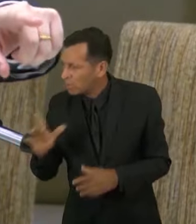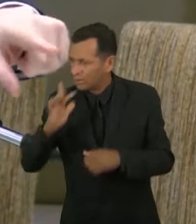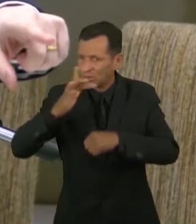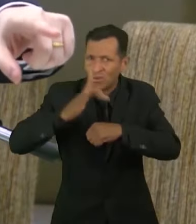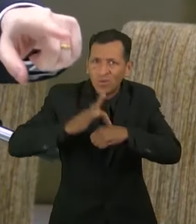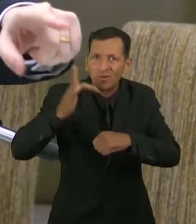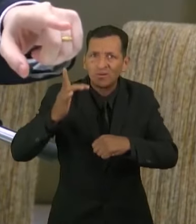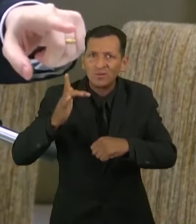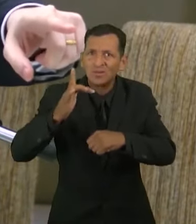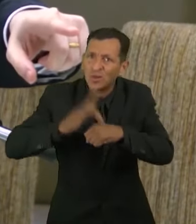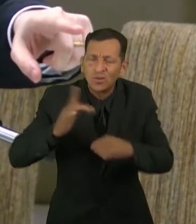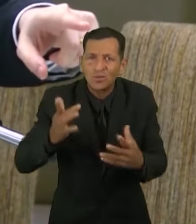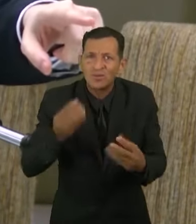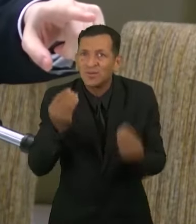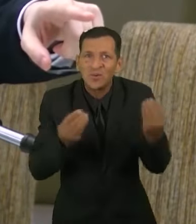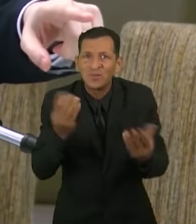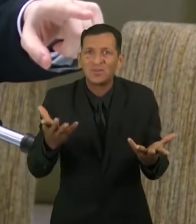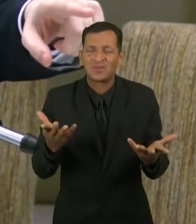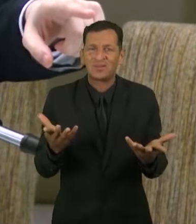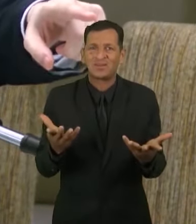tocar e ser curado também.